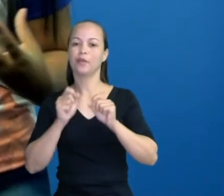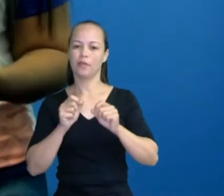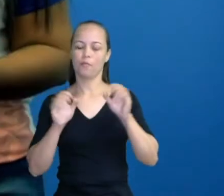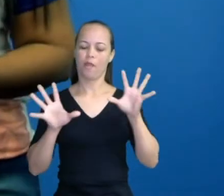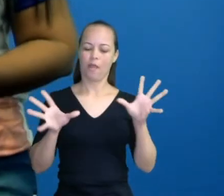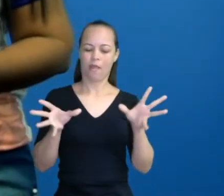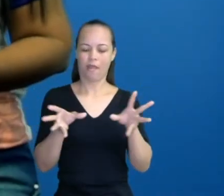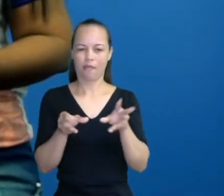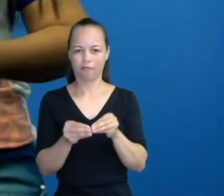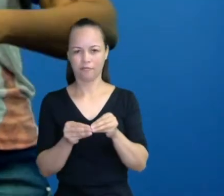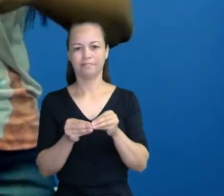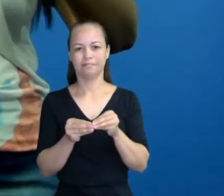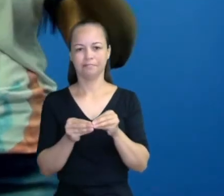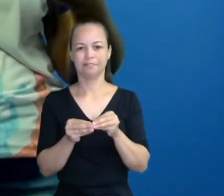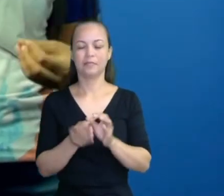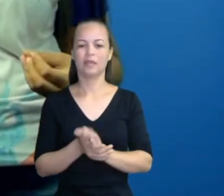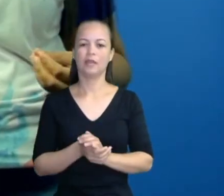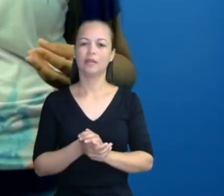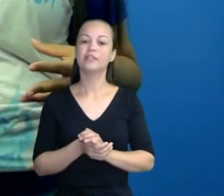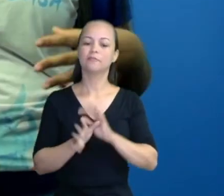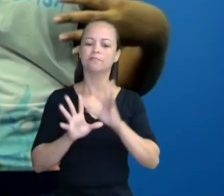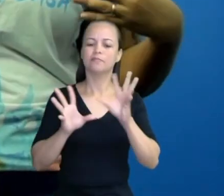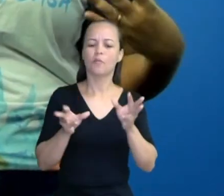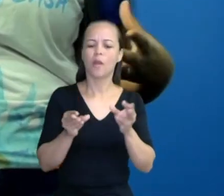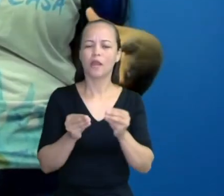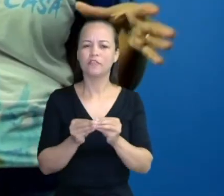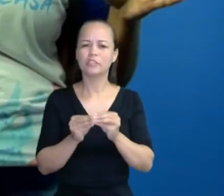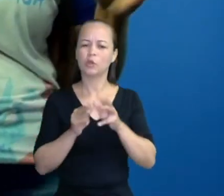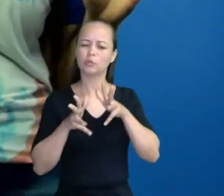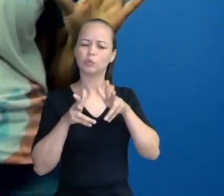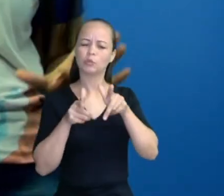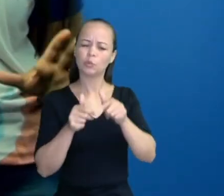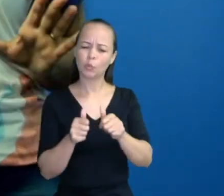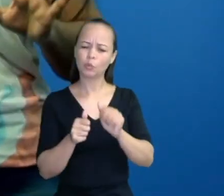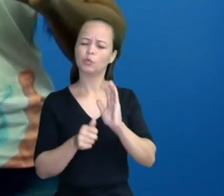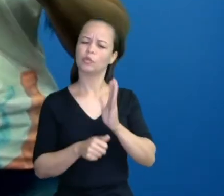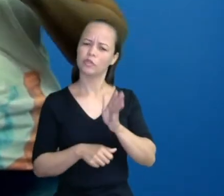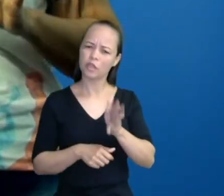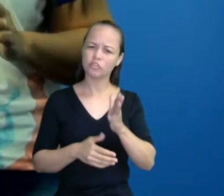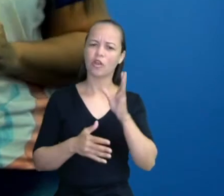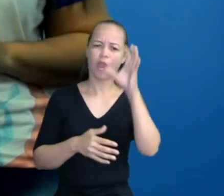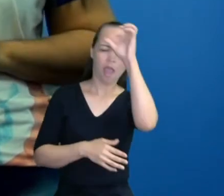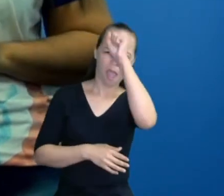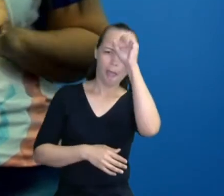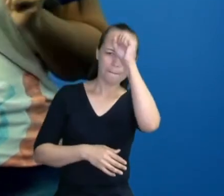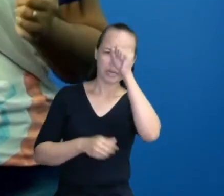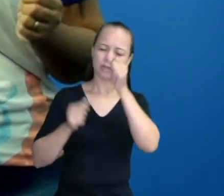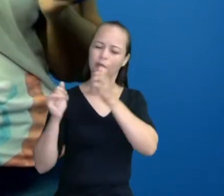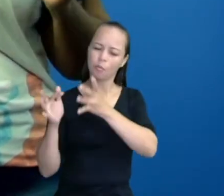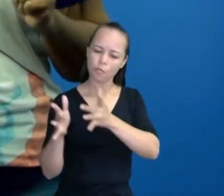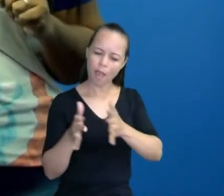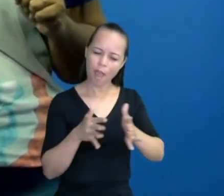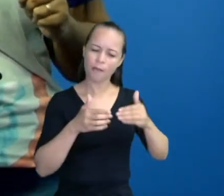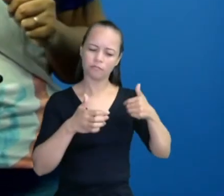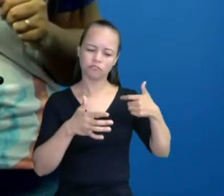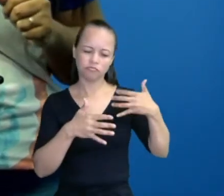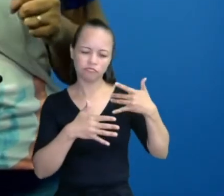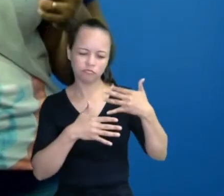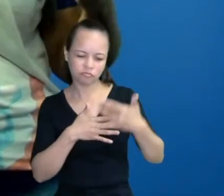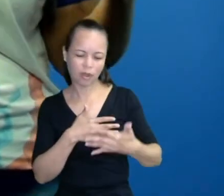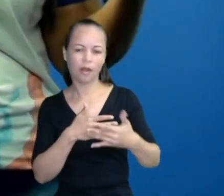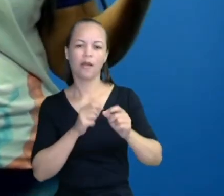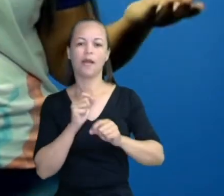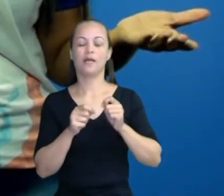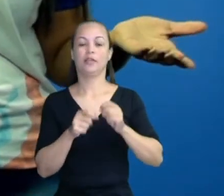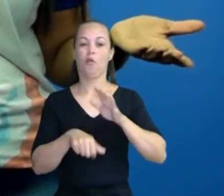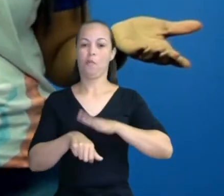revisão. Isso mesmo, uma revisão de tudo que a gente já aprendeu até este momento,